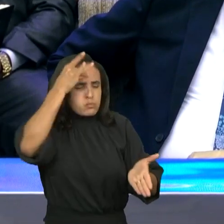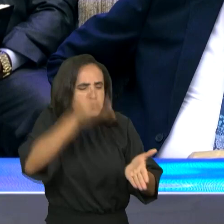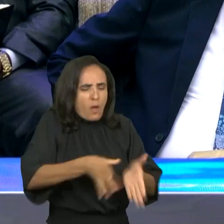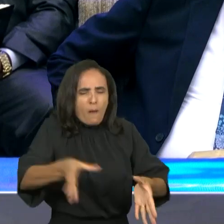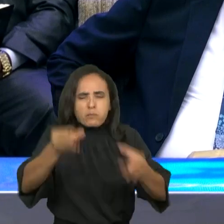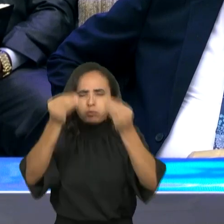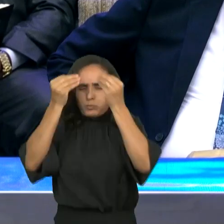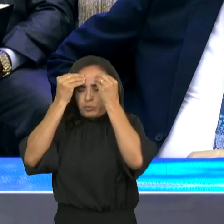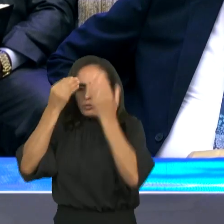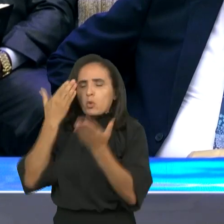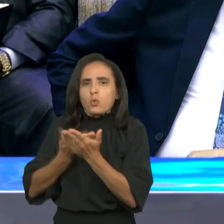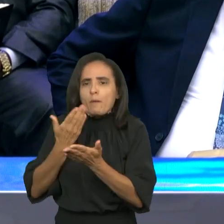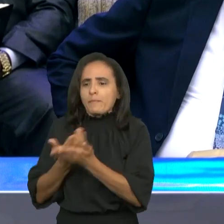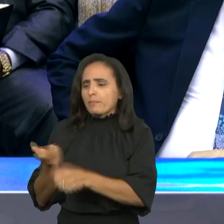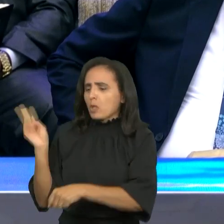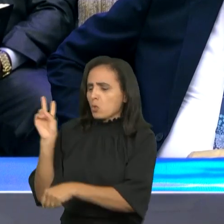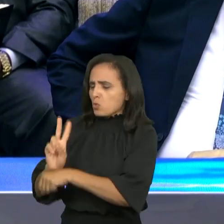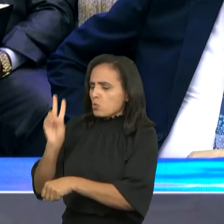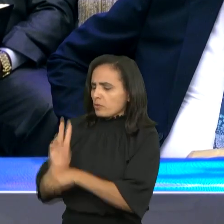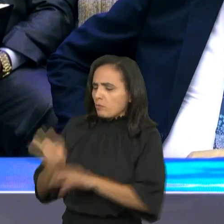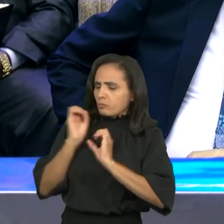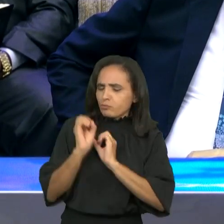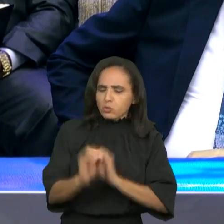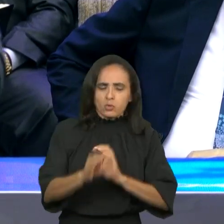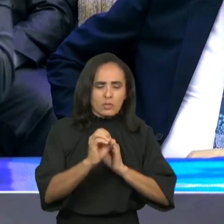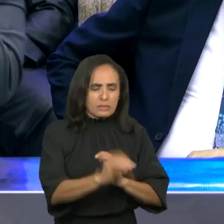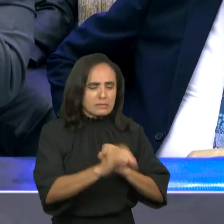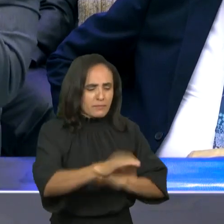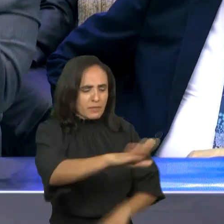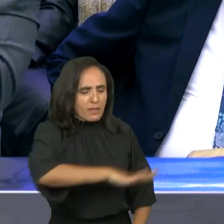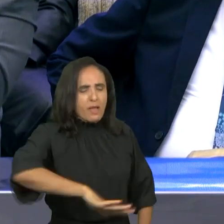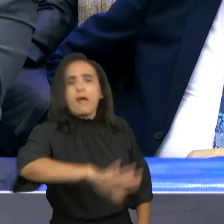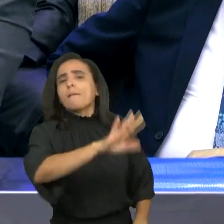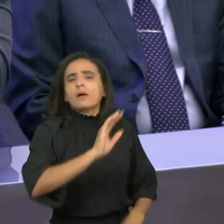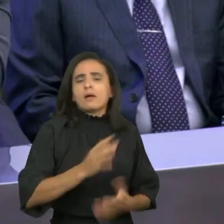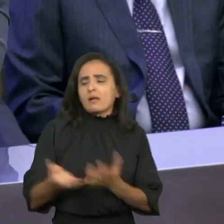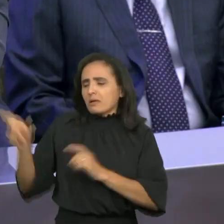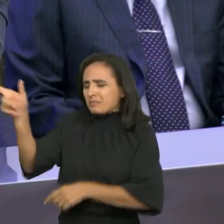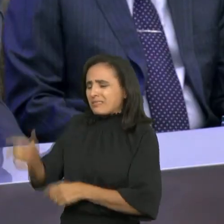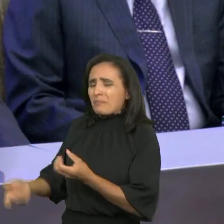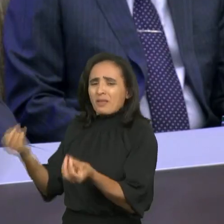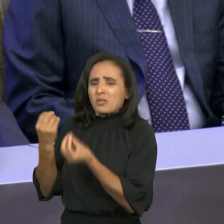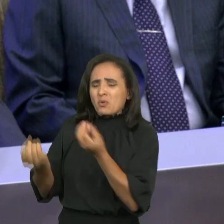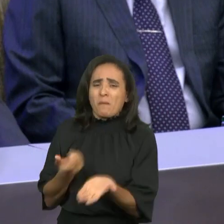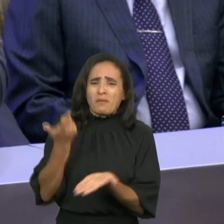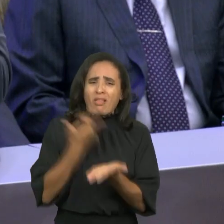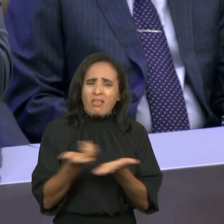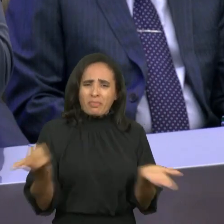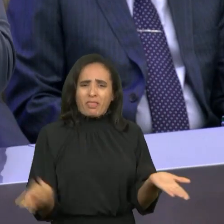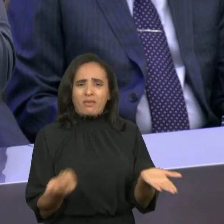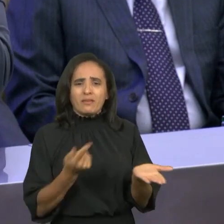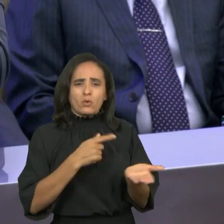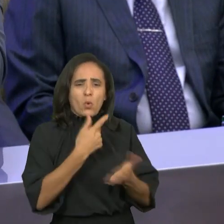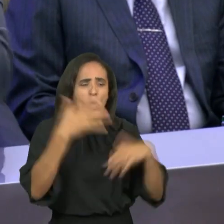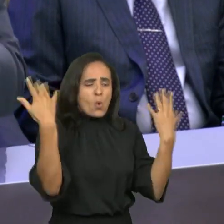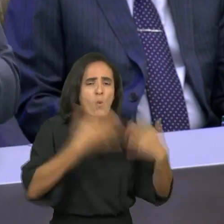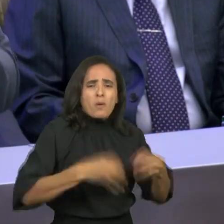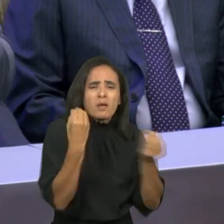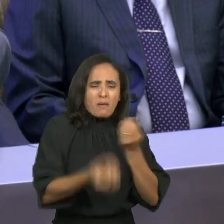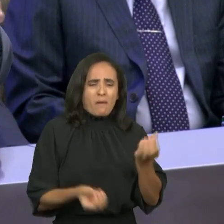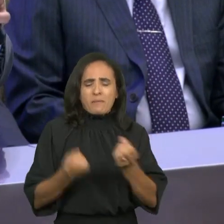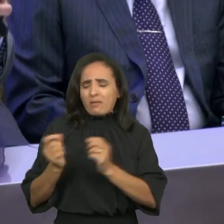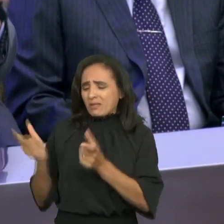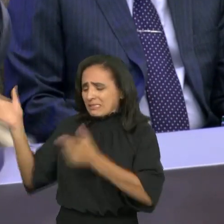está no tempo de cuidarmos das nossas crianças eles estão querendo distribuir cartilha gay e isso é coisa de